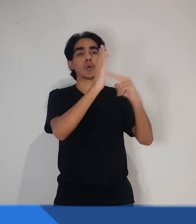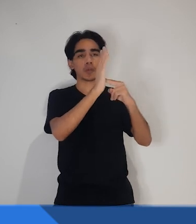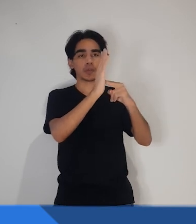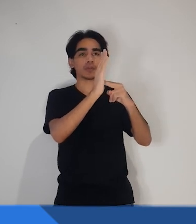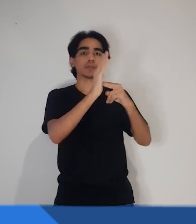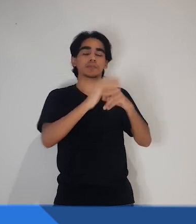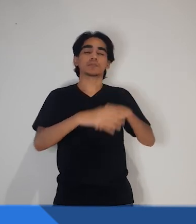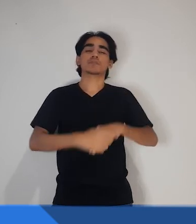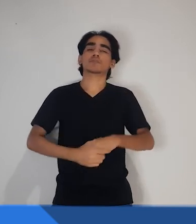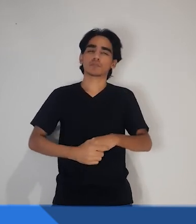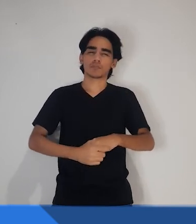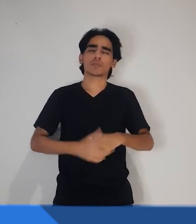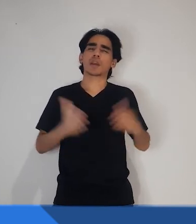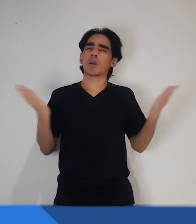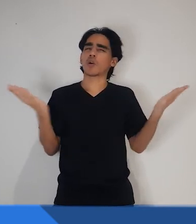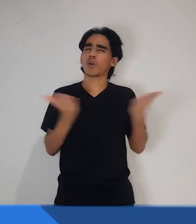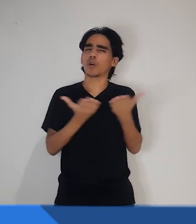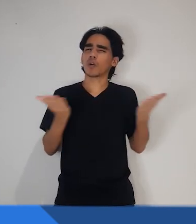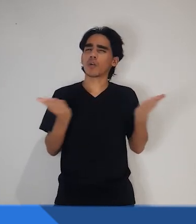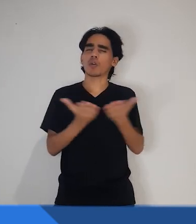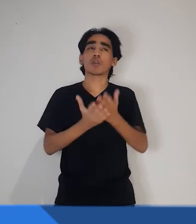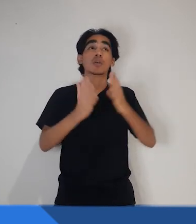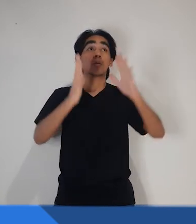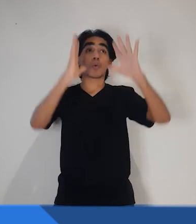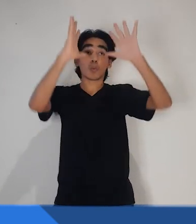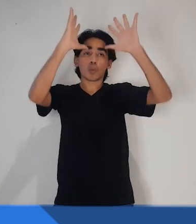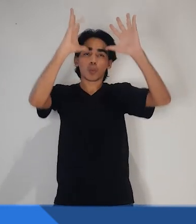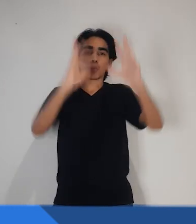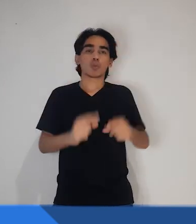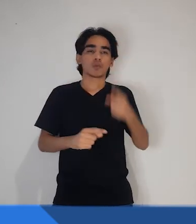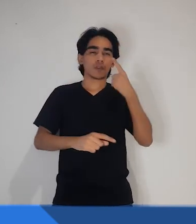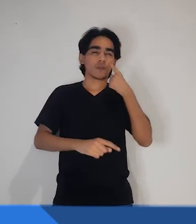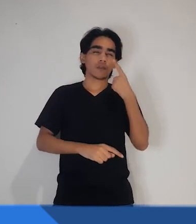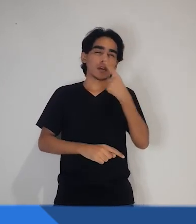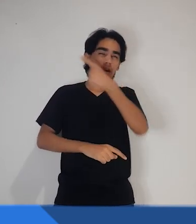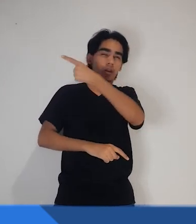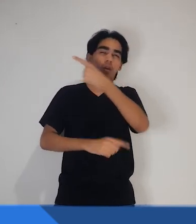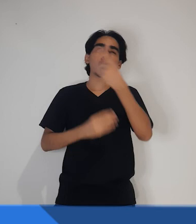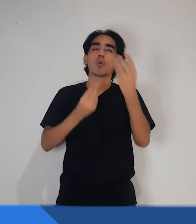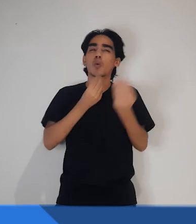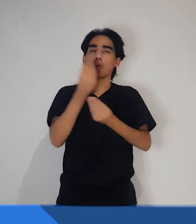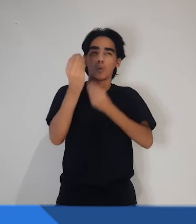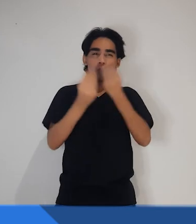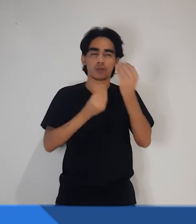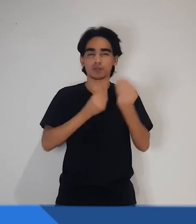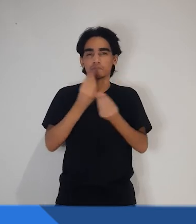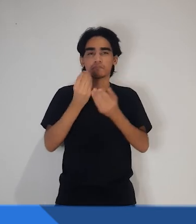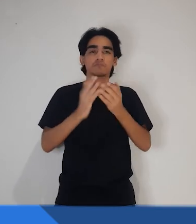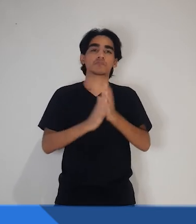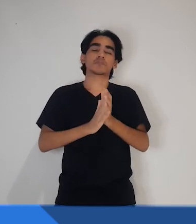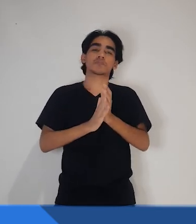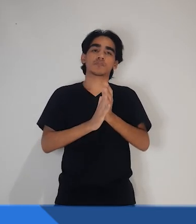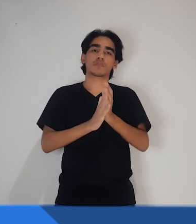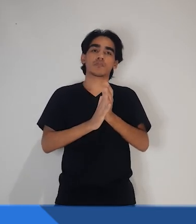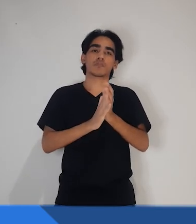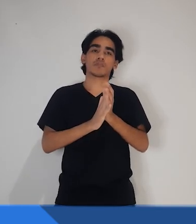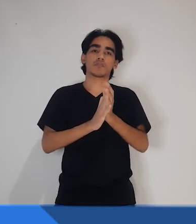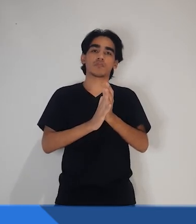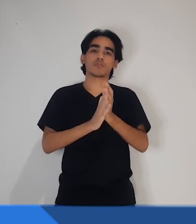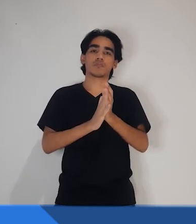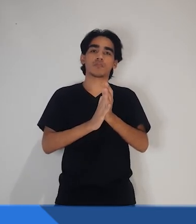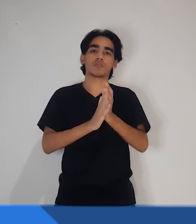esse vídeo, eu quero mostrar para vocês como é que a gente visualiza esse questionário inteiro. Olha só. A gente volta